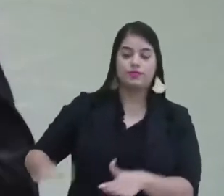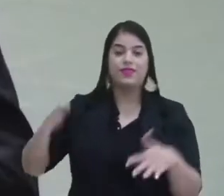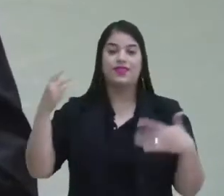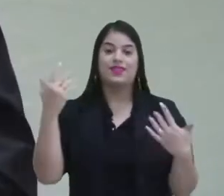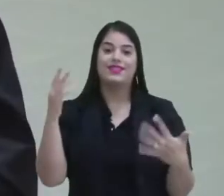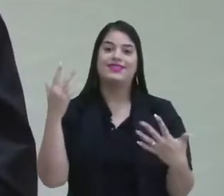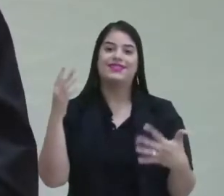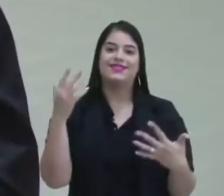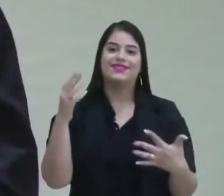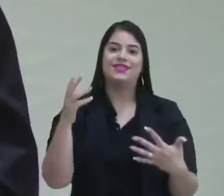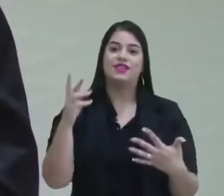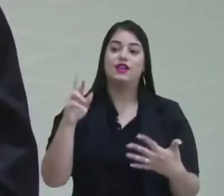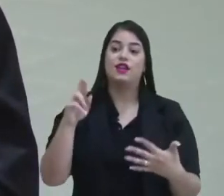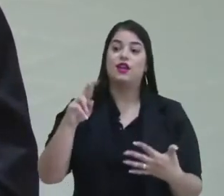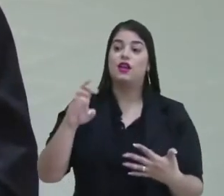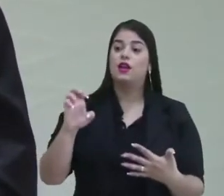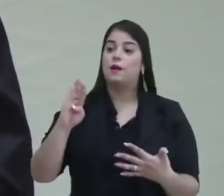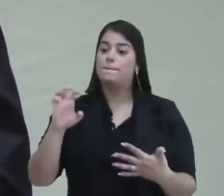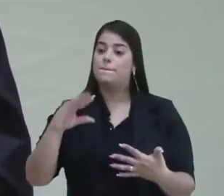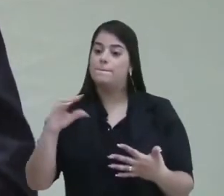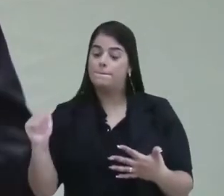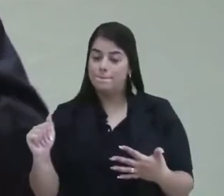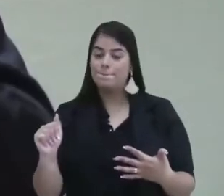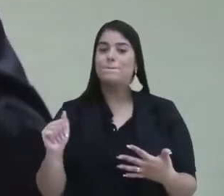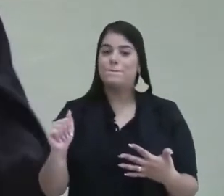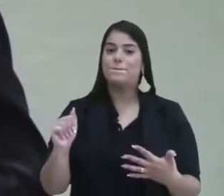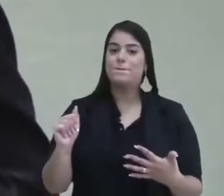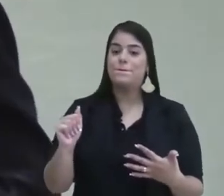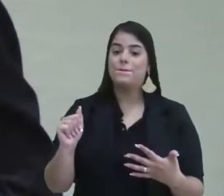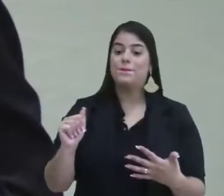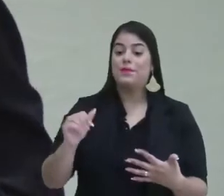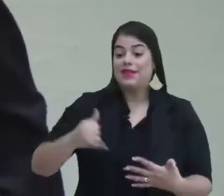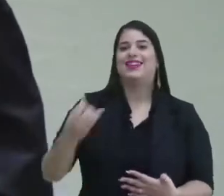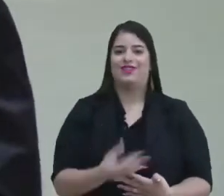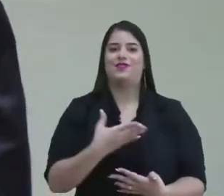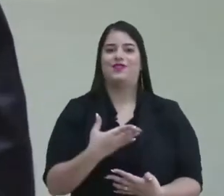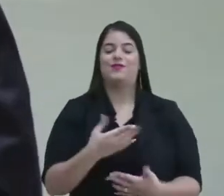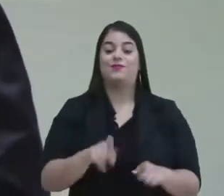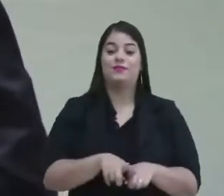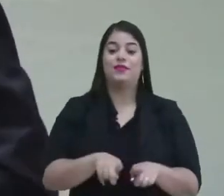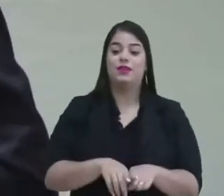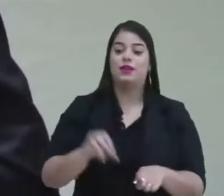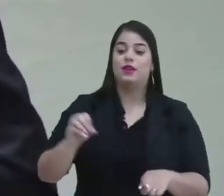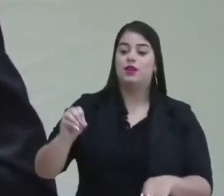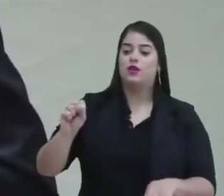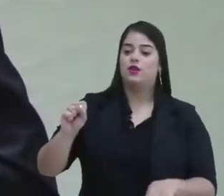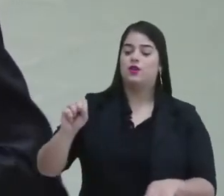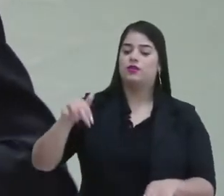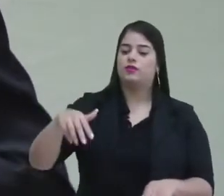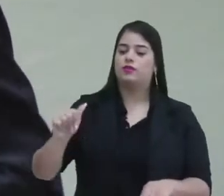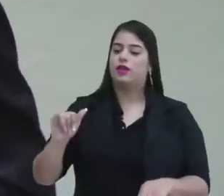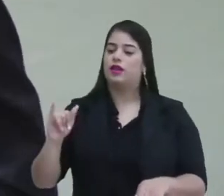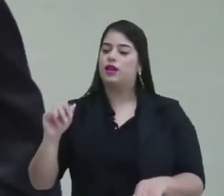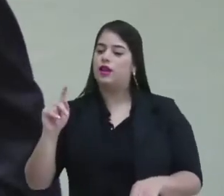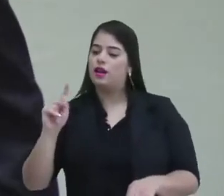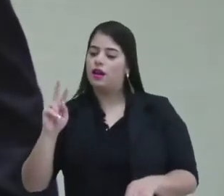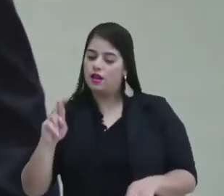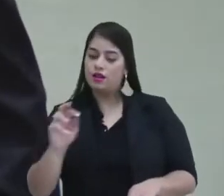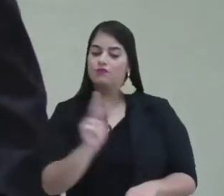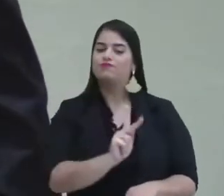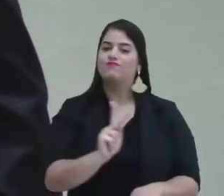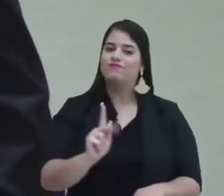aí a Rebeca Lima, pela passagem do seu aniversário, a Osnaí Marques, professora do